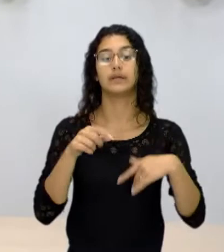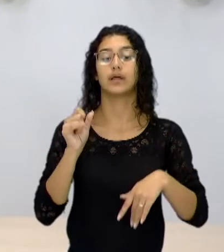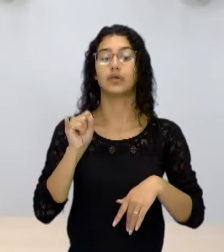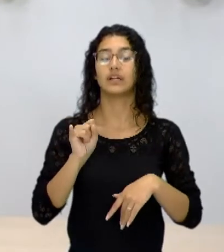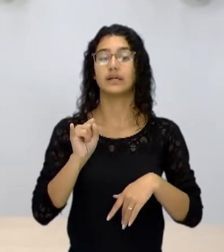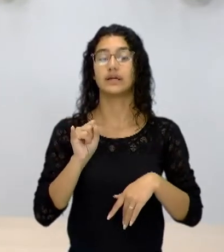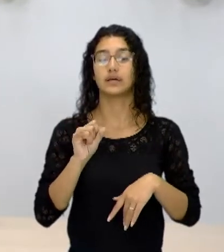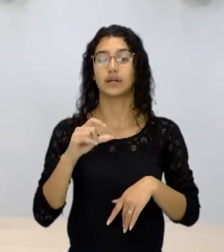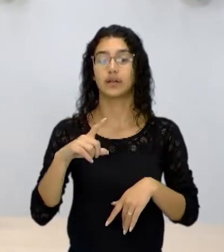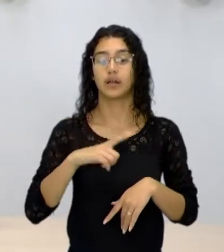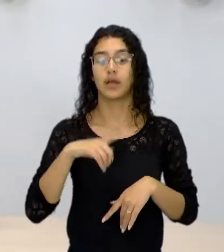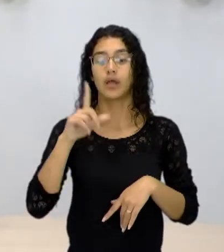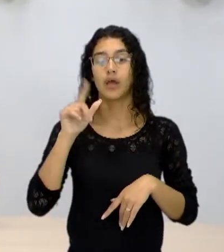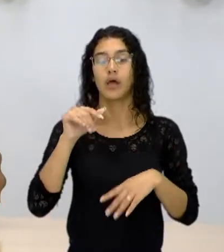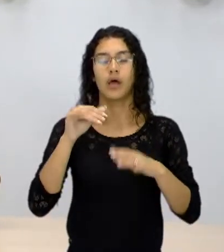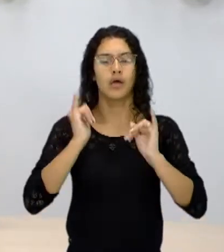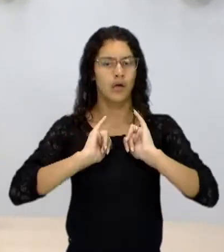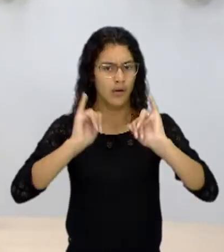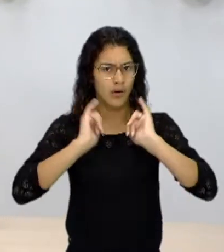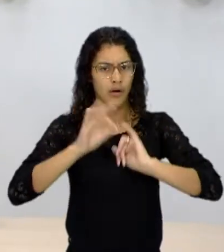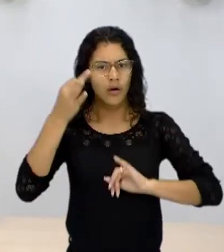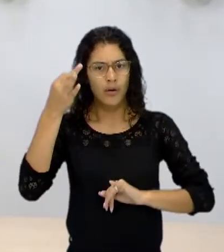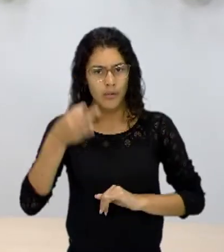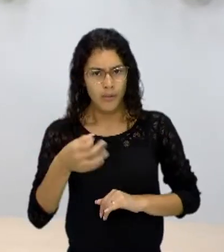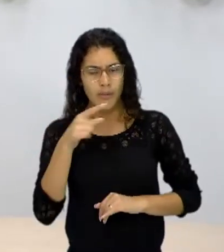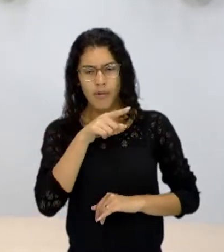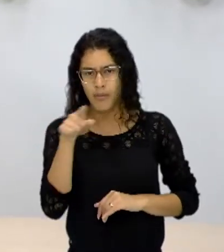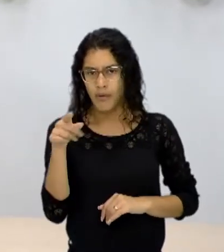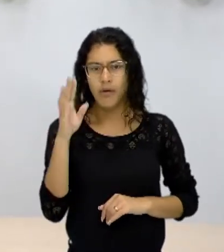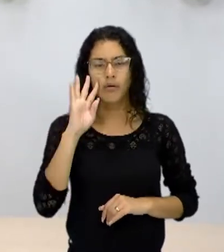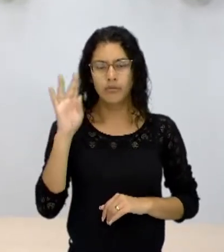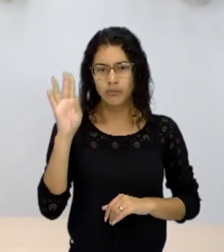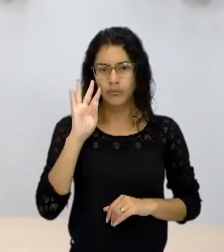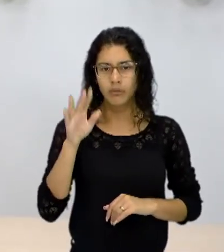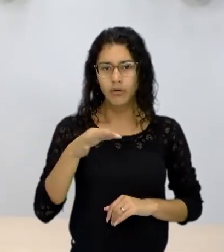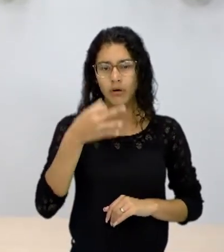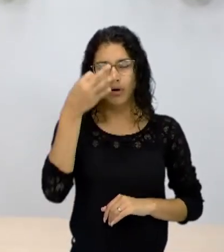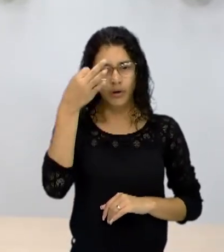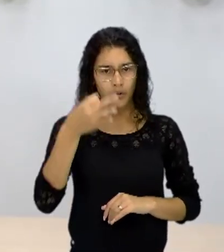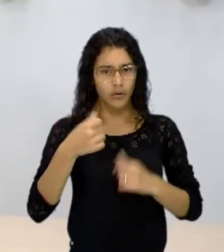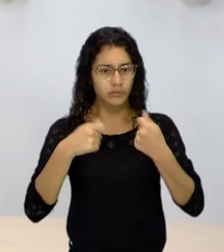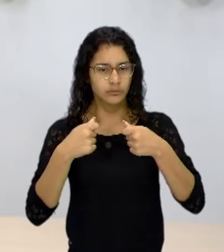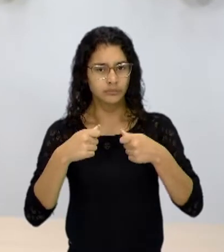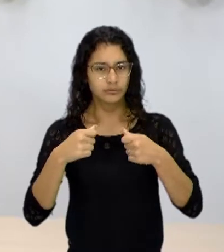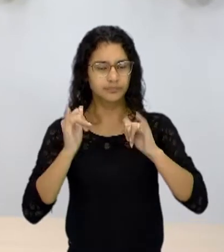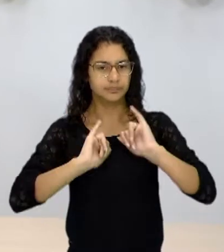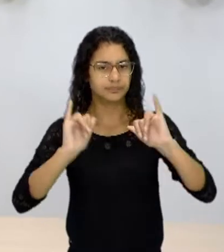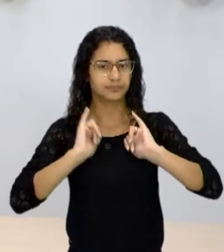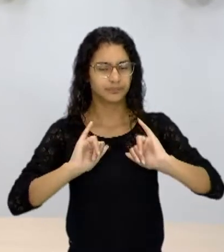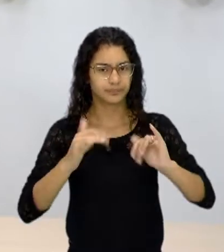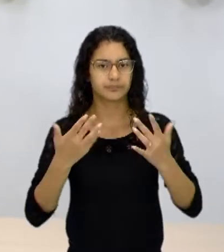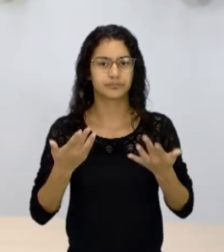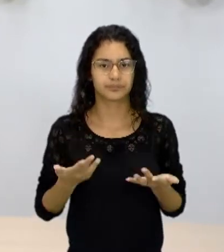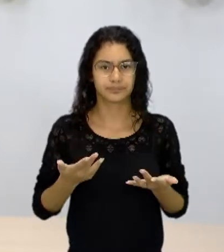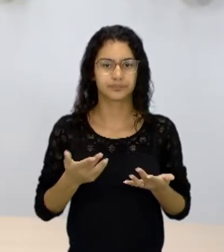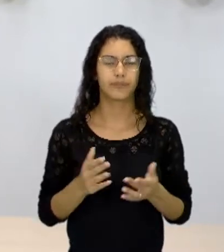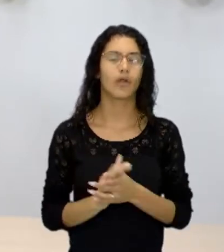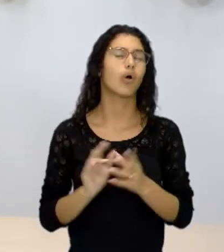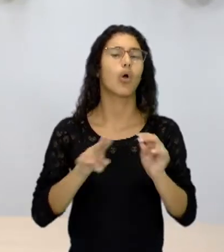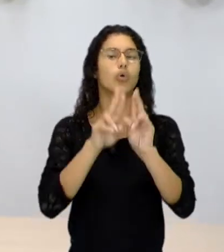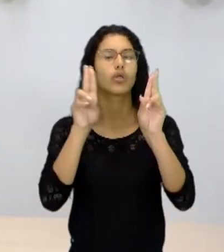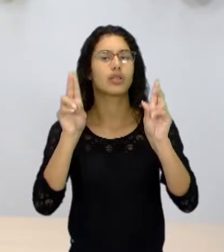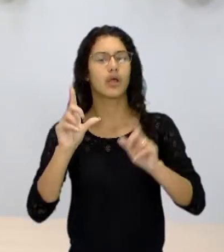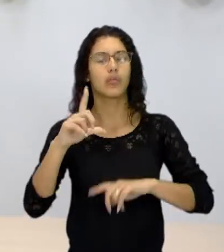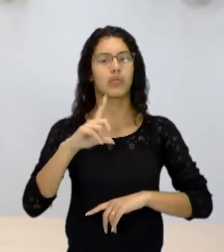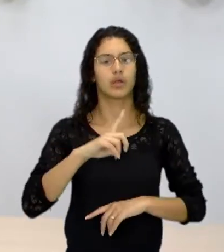de imprensa, ele realmente tem te informado da forma que você imagina que deva ser informado ou da que você espera ser informado? Os assuntos que